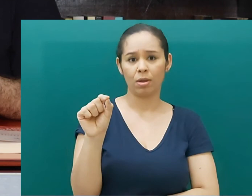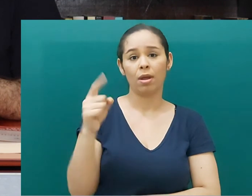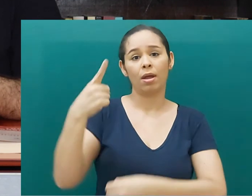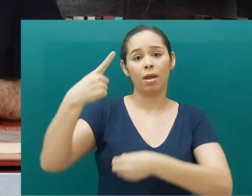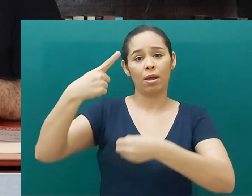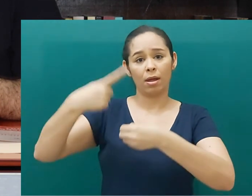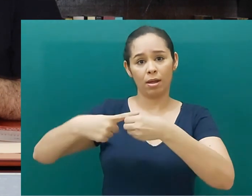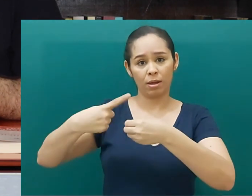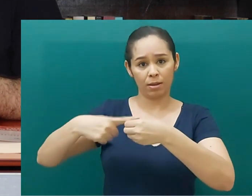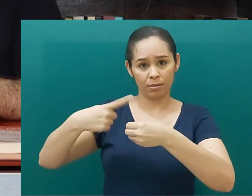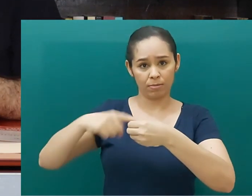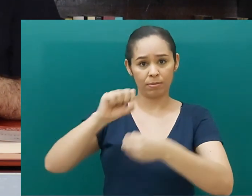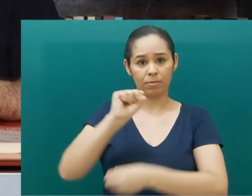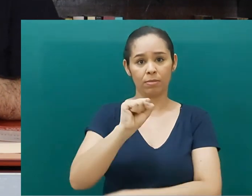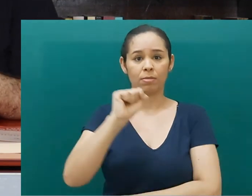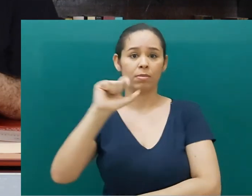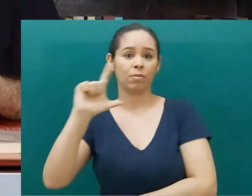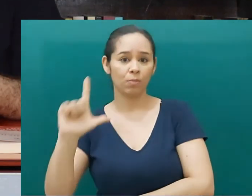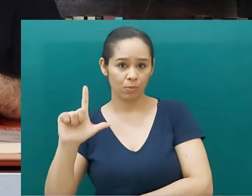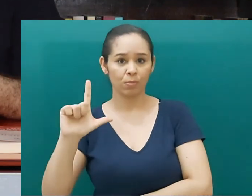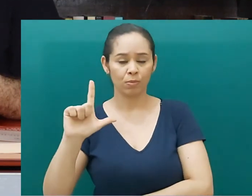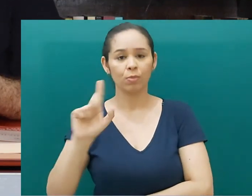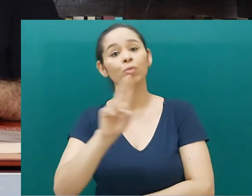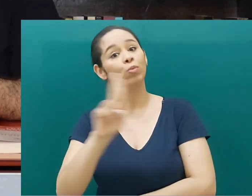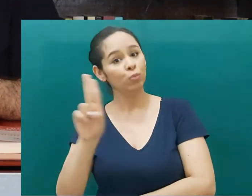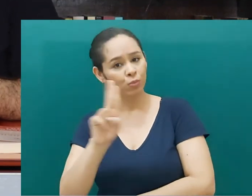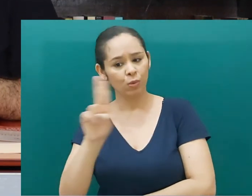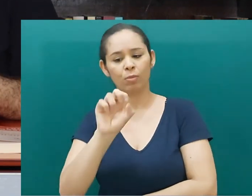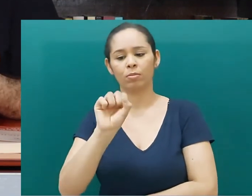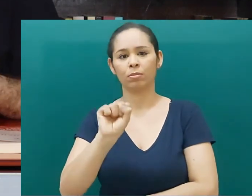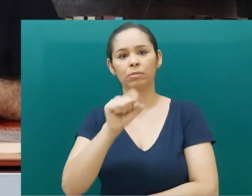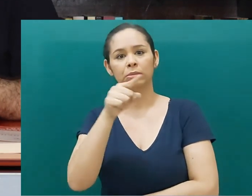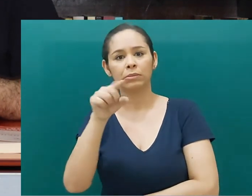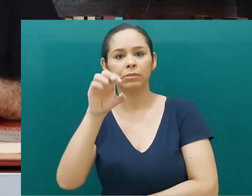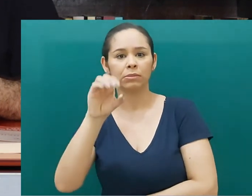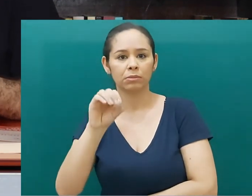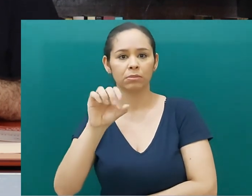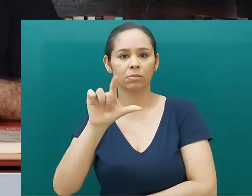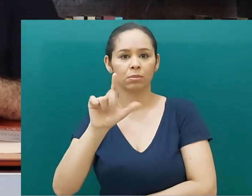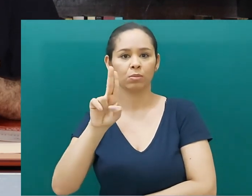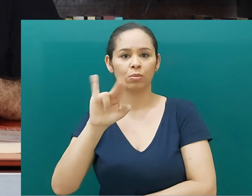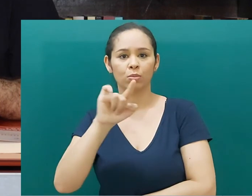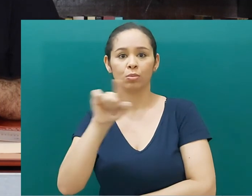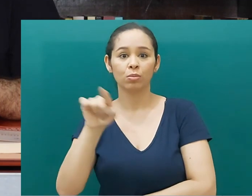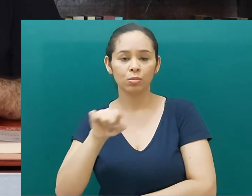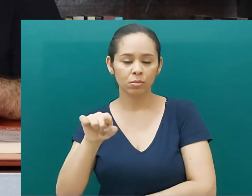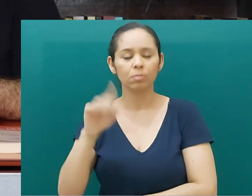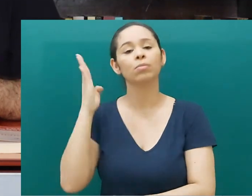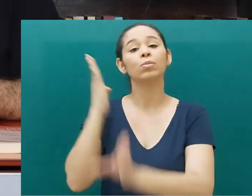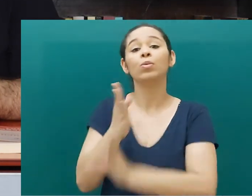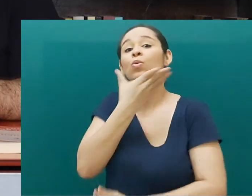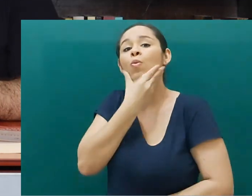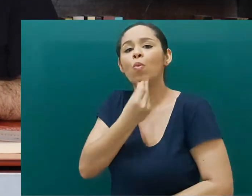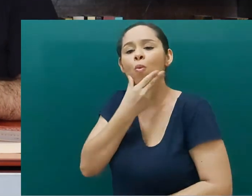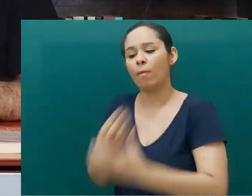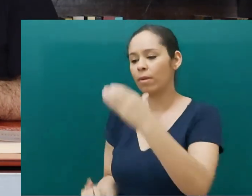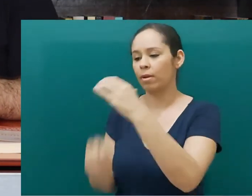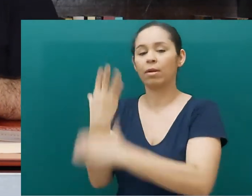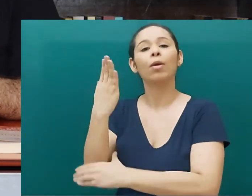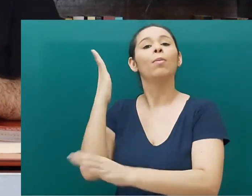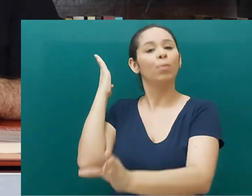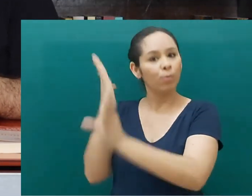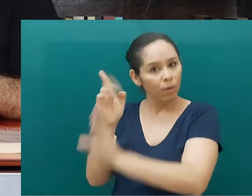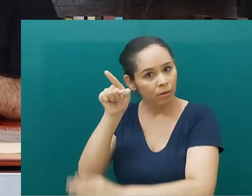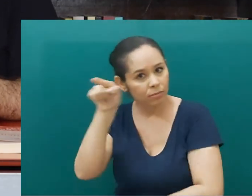a capital, São Luís, né? Inclusive a capital se chama São Luís porque eles fundaram um forte que se chamava Saint-Louis.